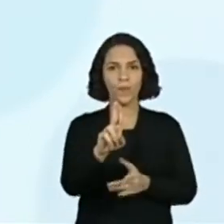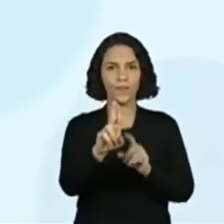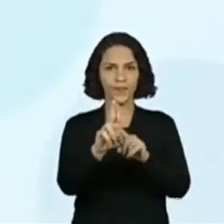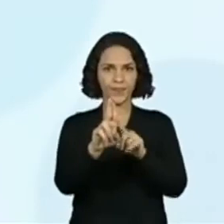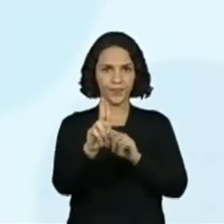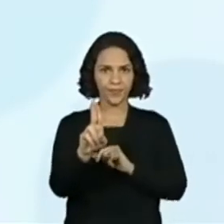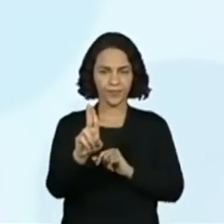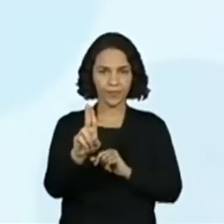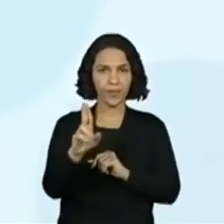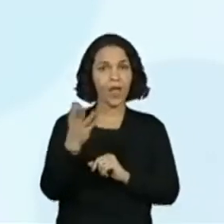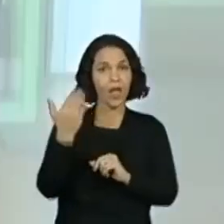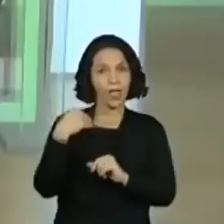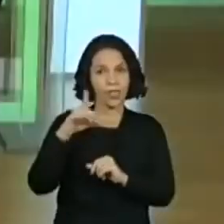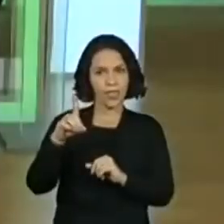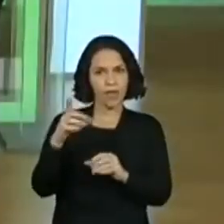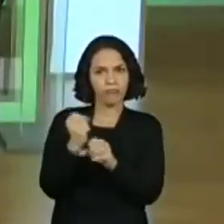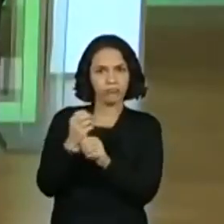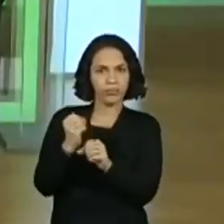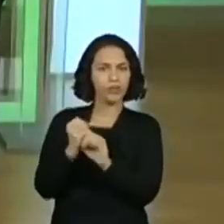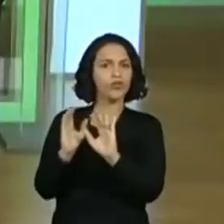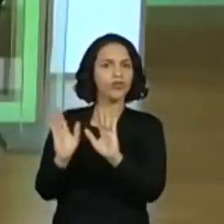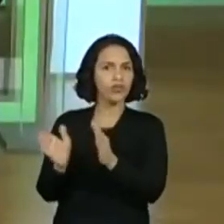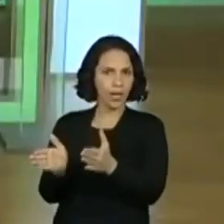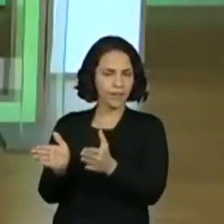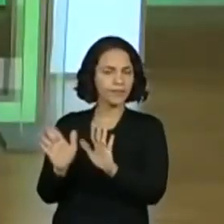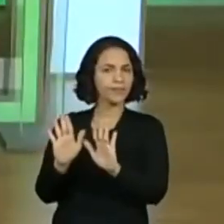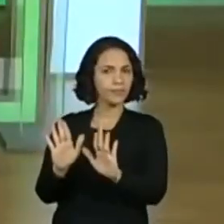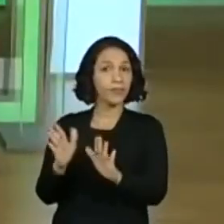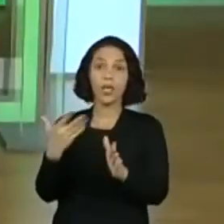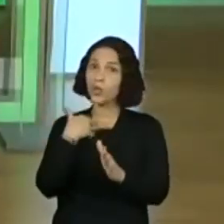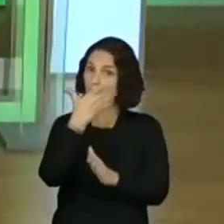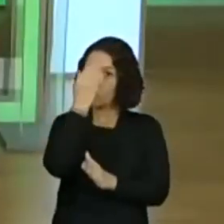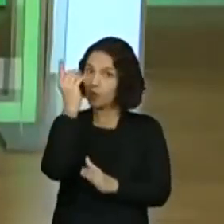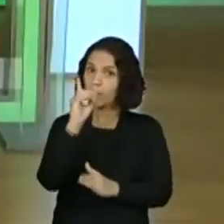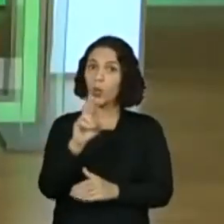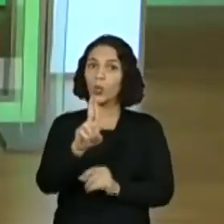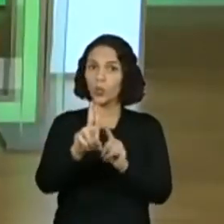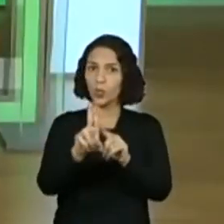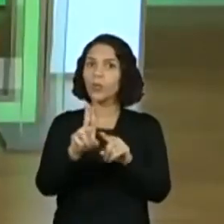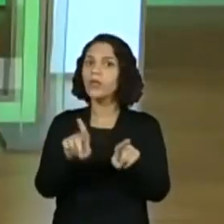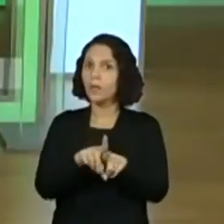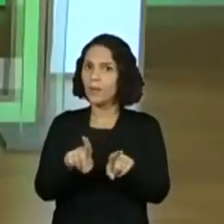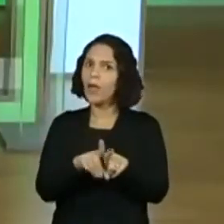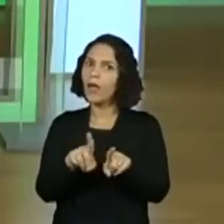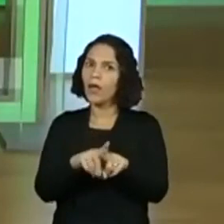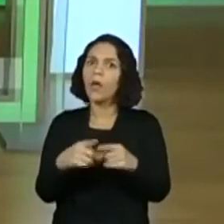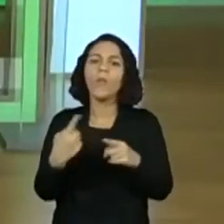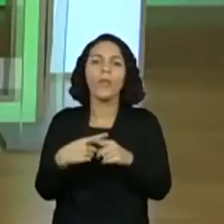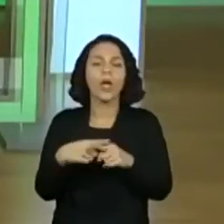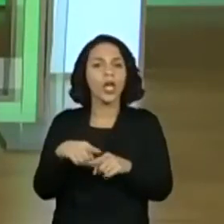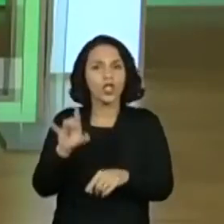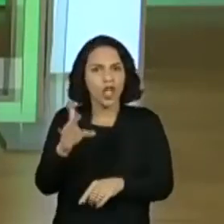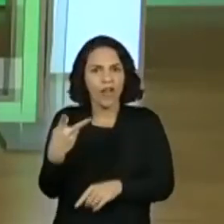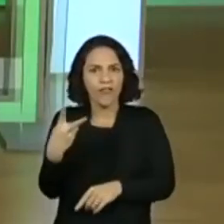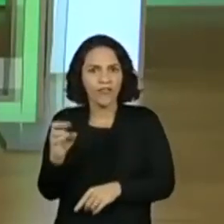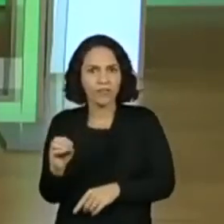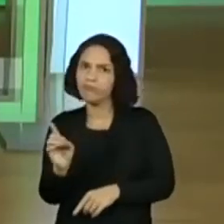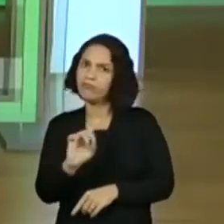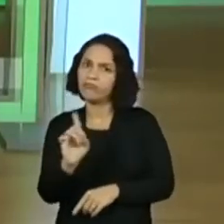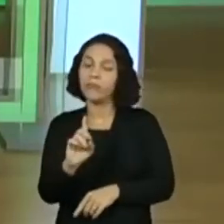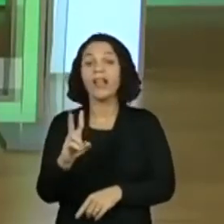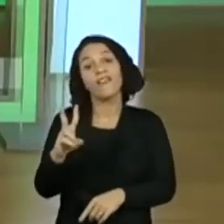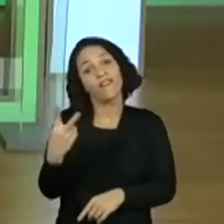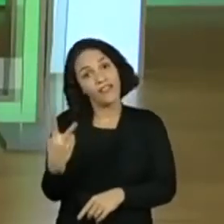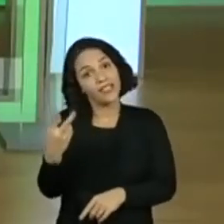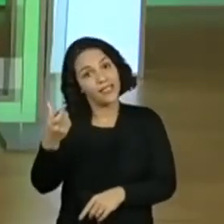Eu somei as dezenas apenas, não é, Progenô? Isso, não posso esquecer das minhas unidades. Afinal, não era 20 mais 20 mais 20.